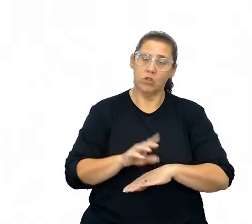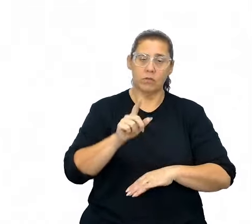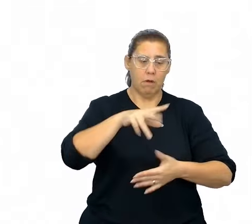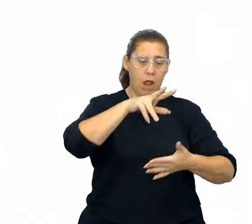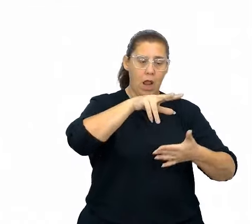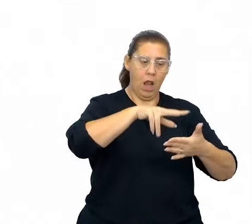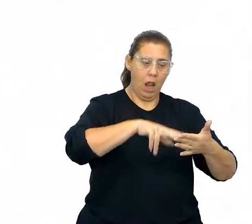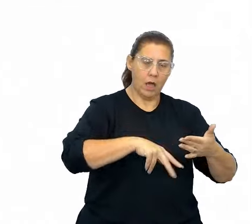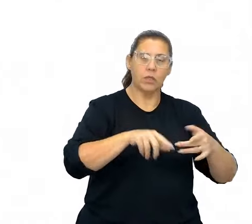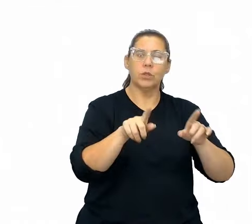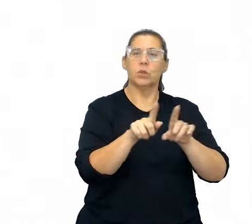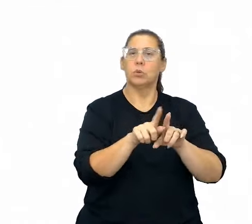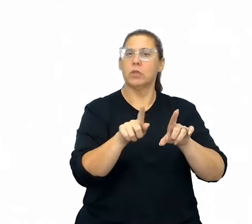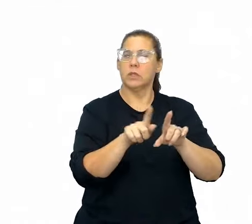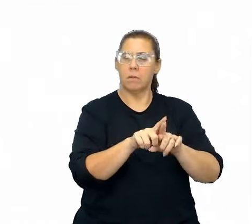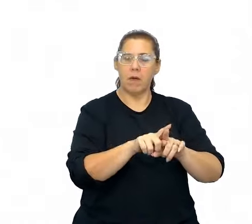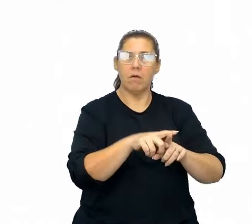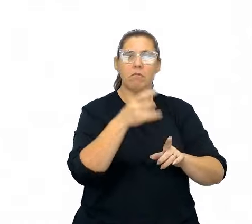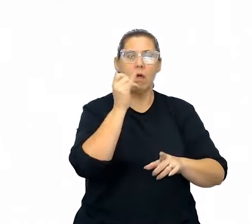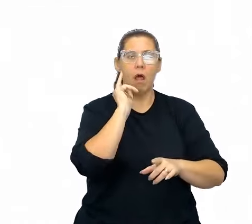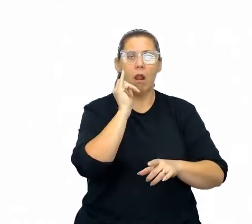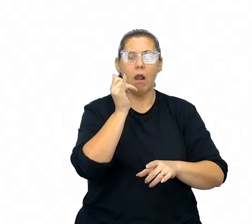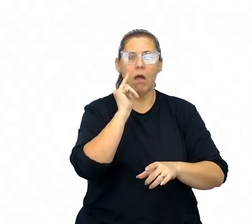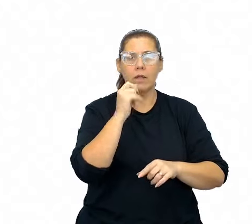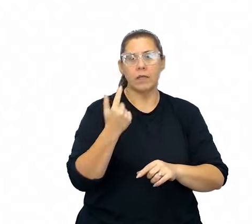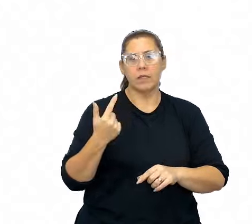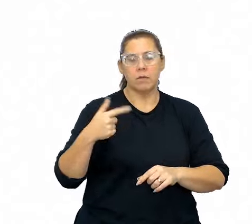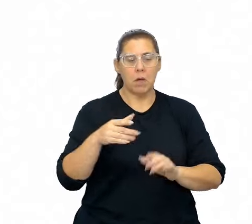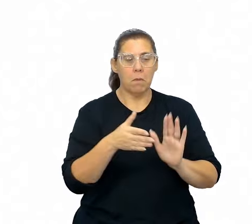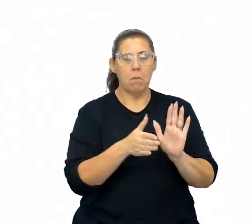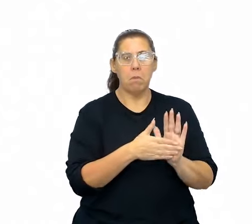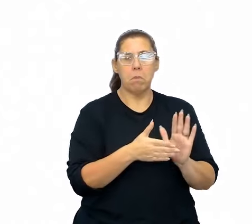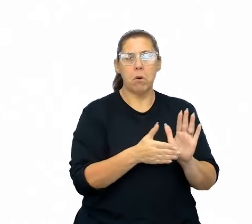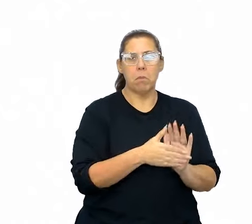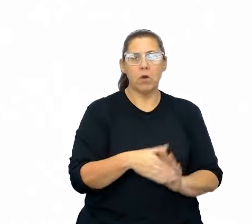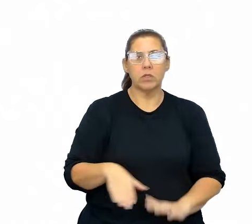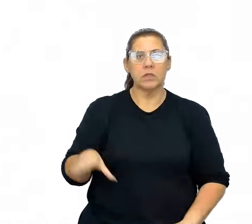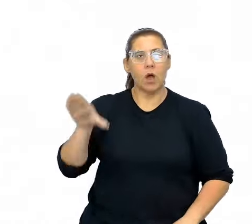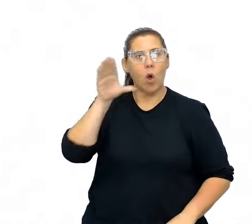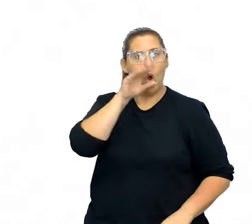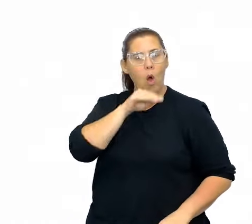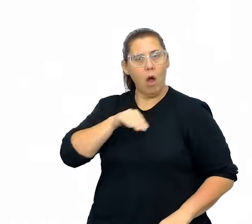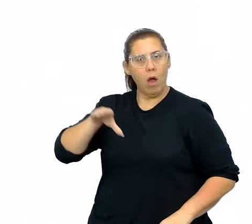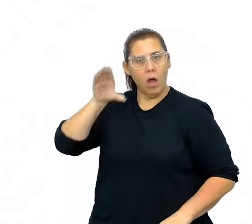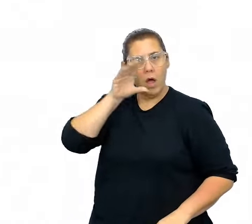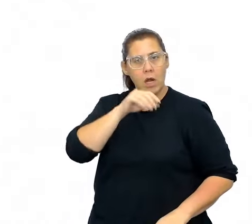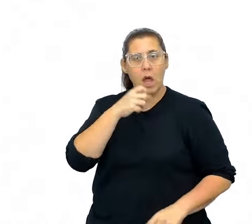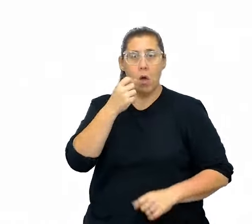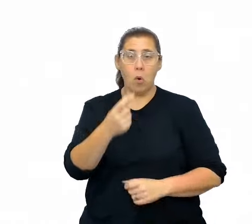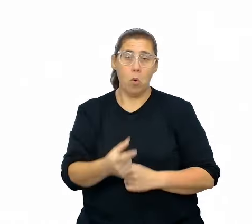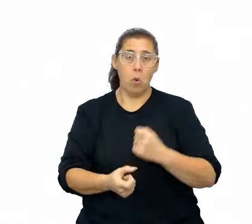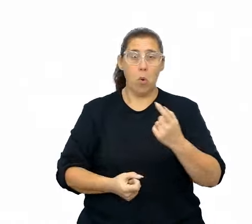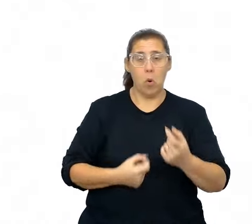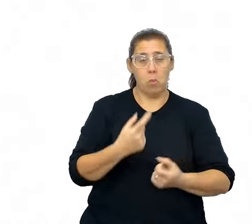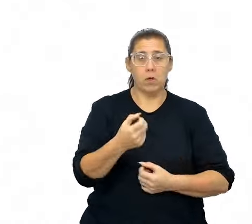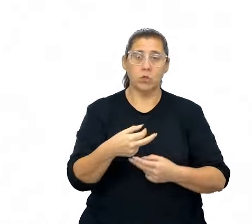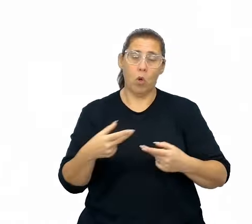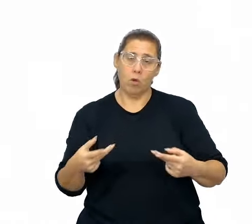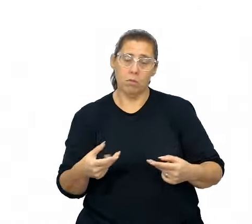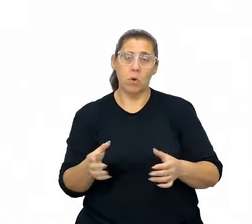leitura também expressiva da lenda e, na sequência, proponha oralmente algumas questões à